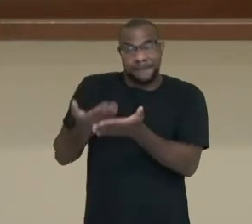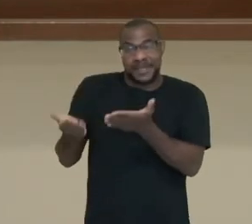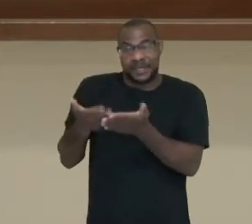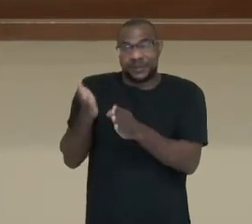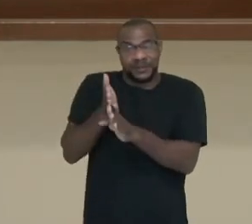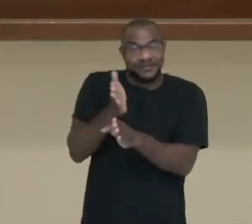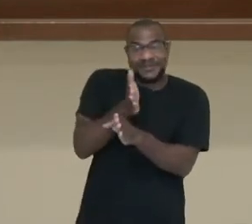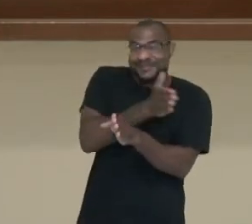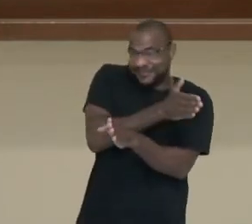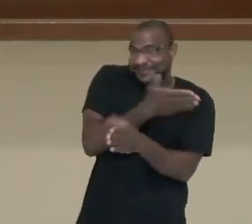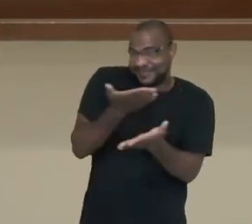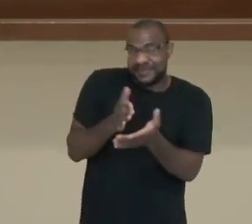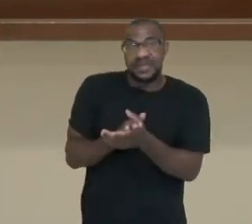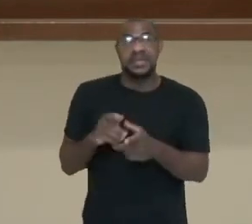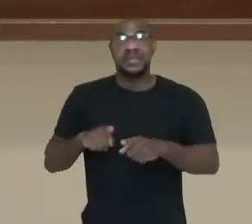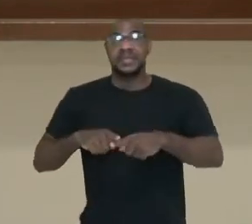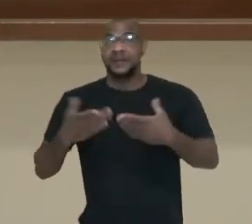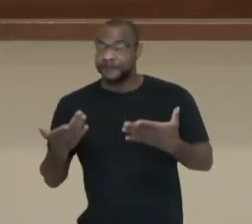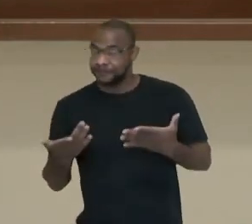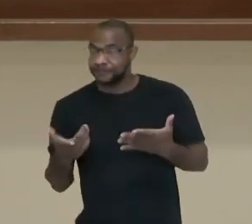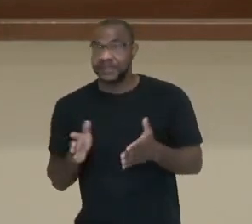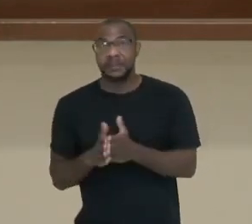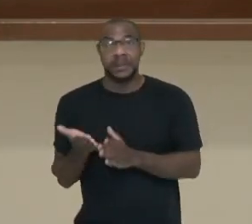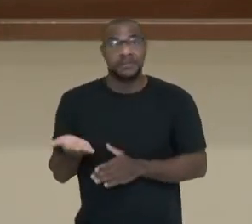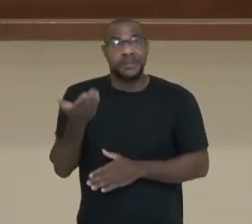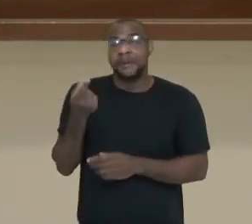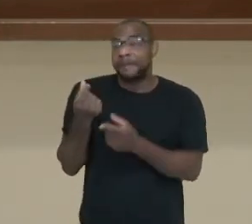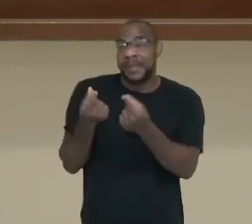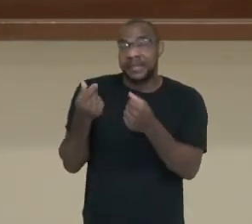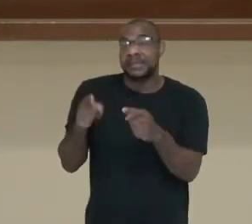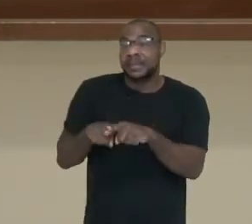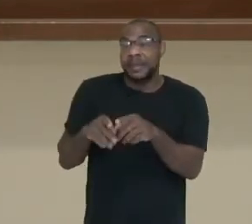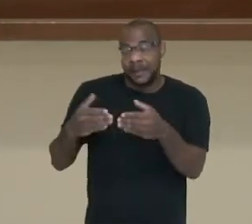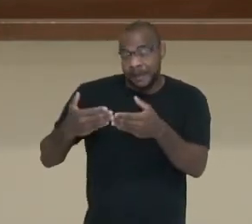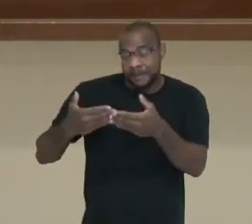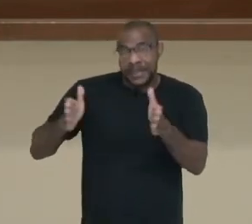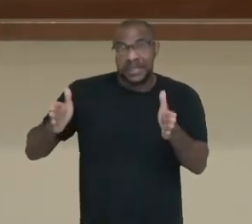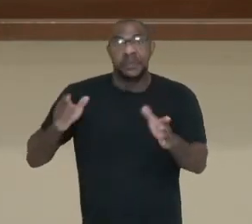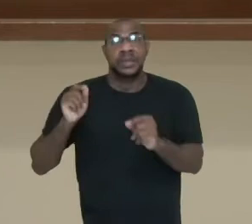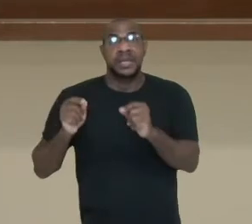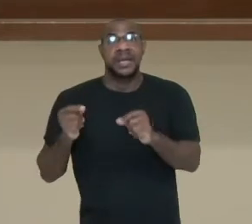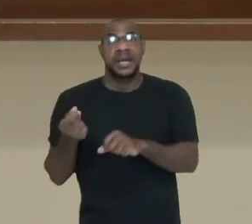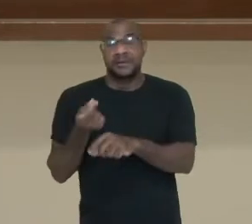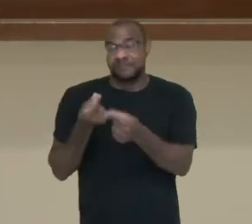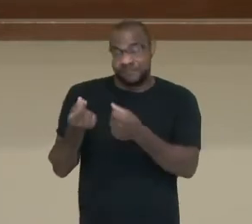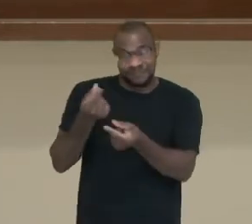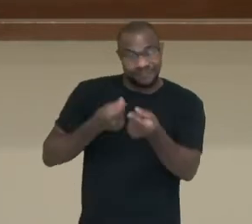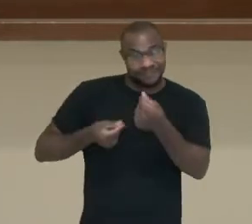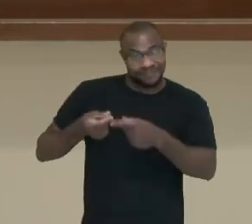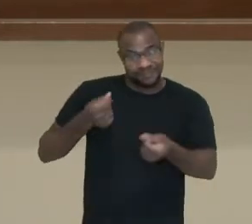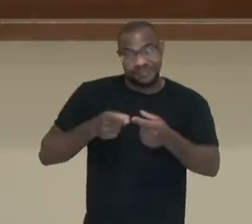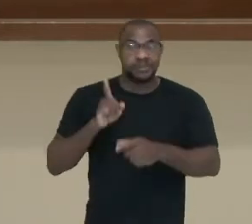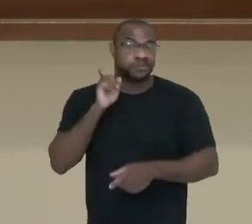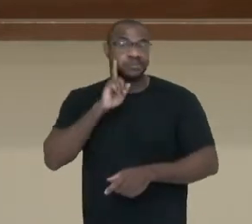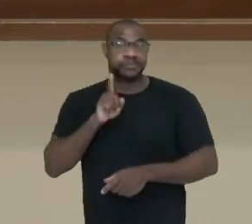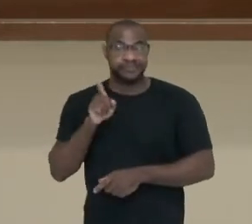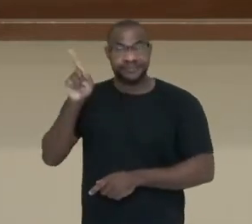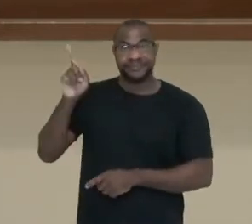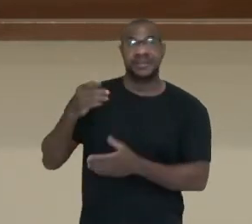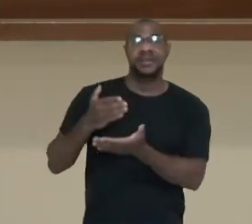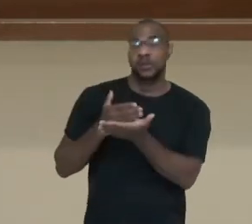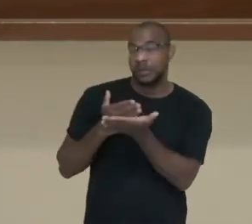processo, liberaram preços e, obviamente, abriram ao capital estrangeiro. Essas modificações, de início,